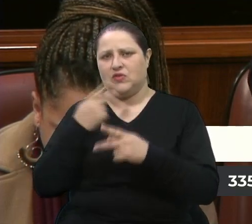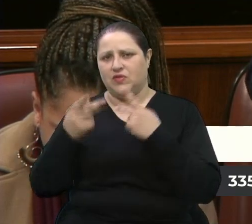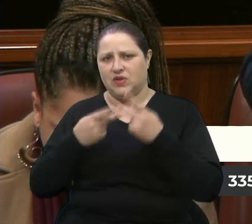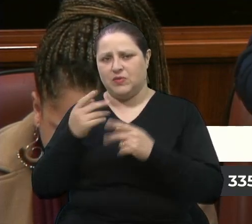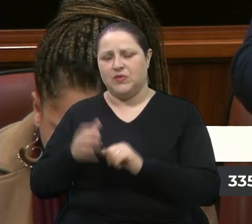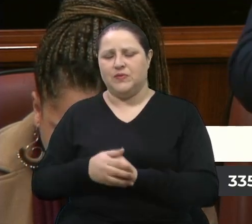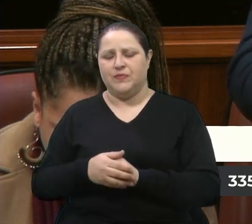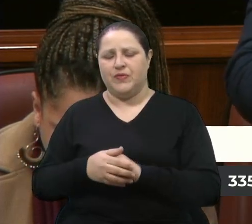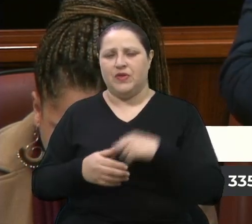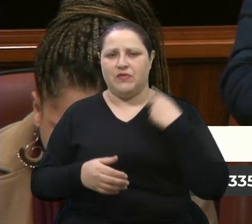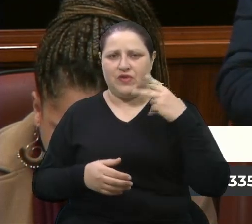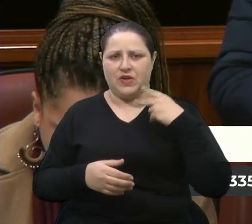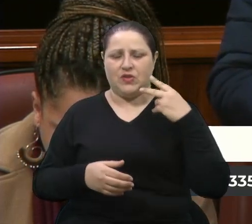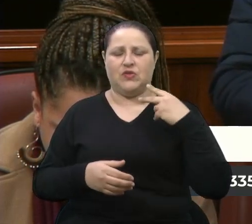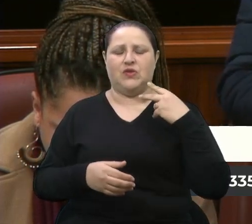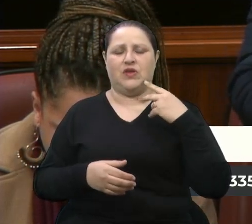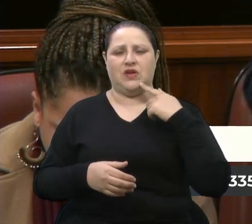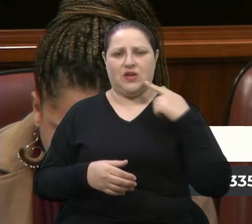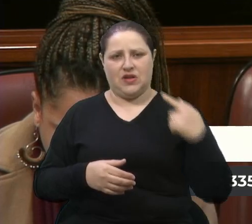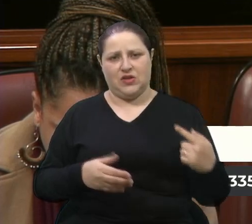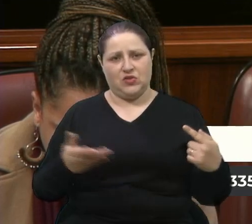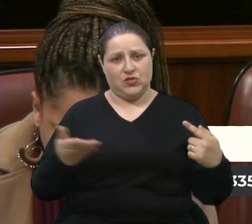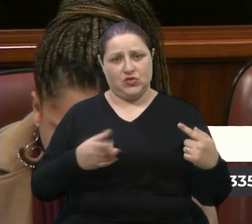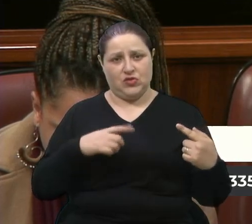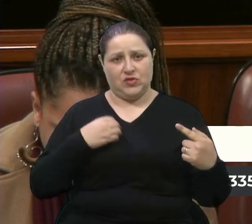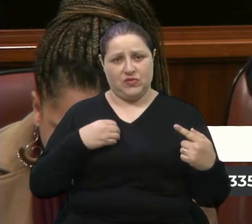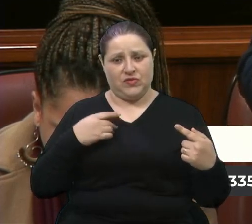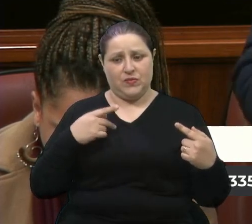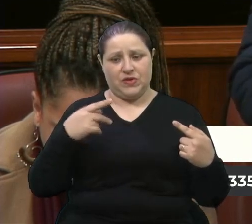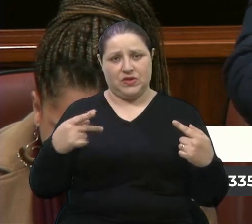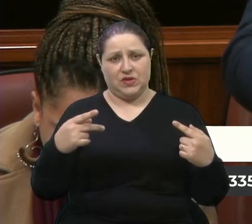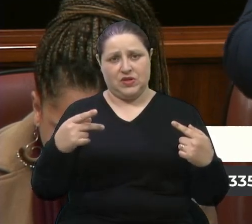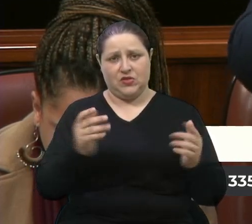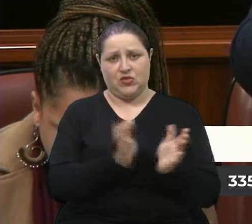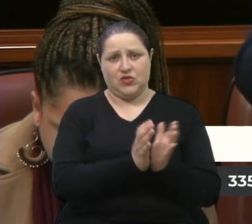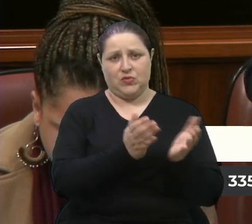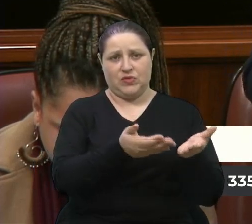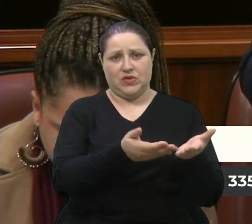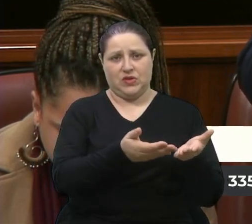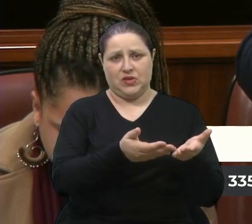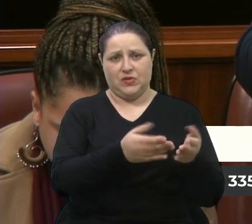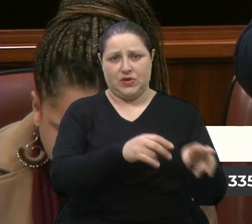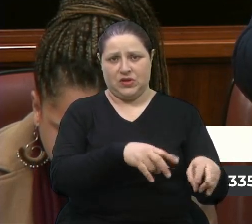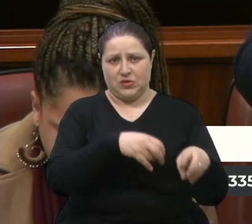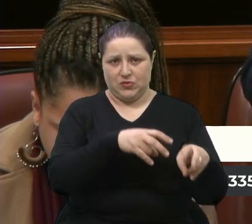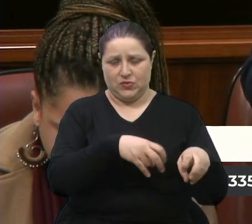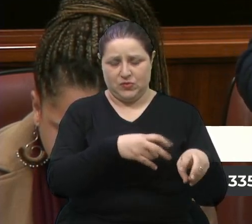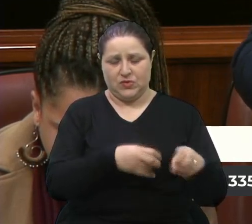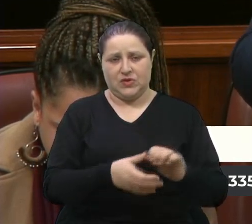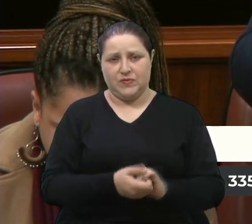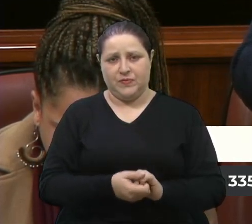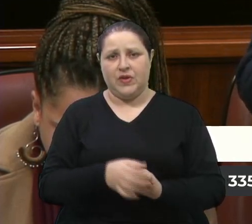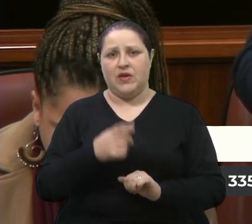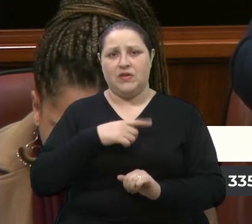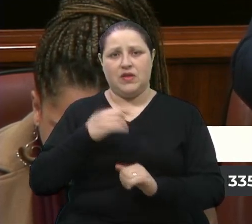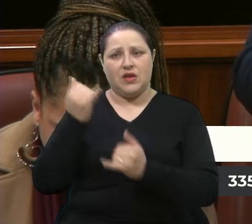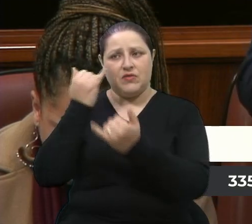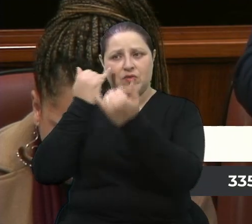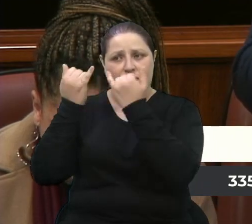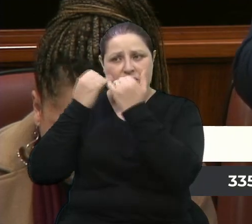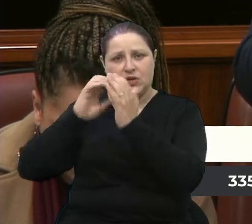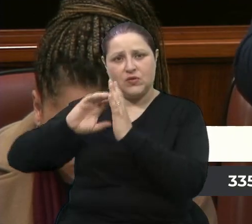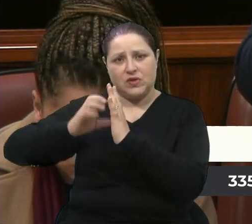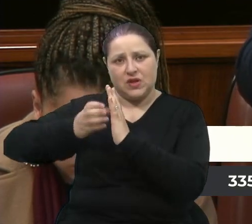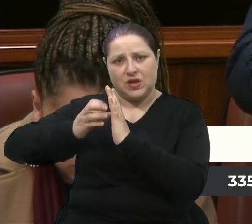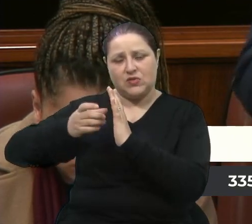é presidente da Comissão de Agricultura, na medida que os dados que nós temos sobre a